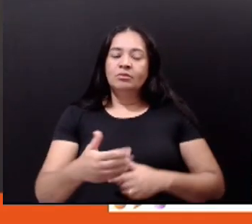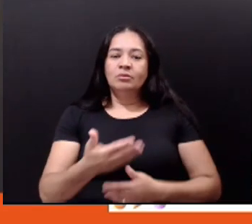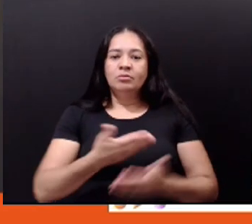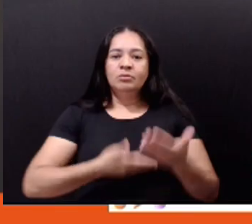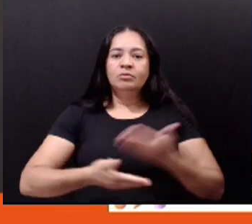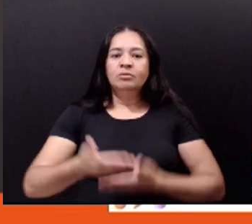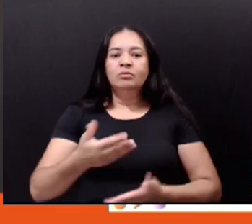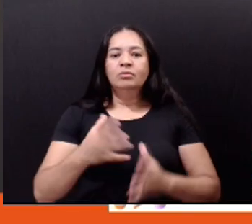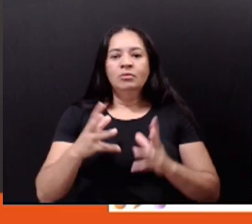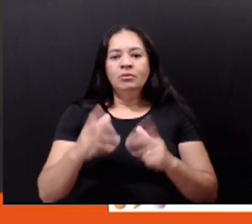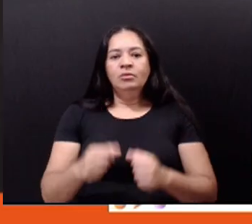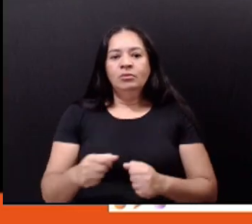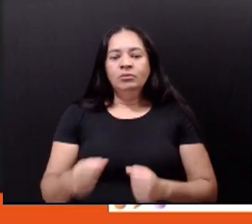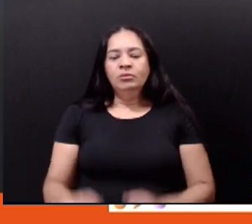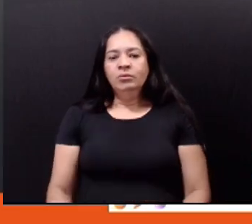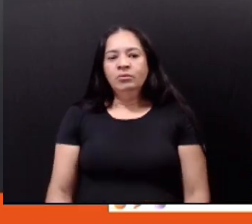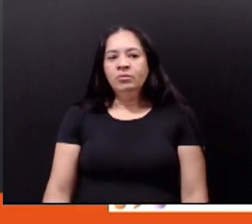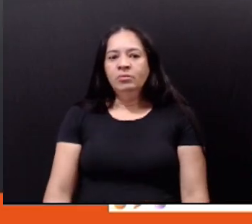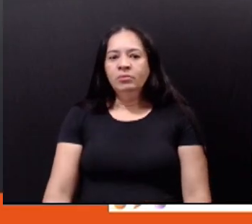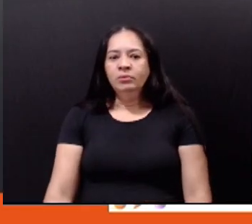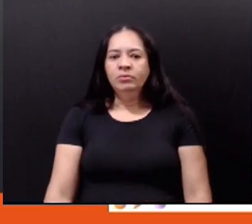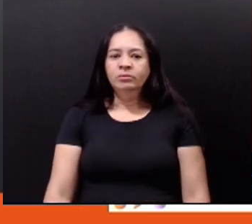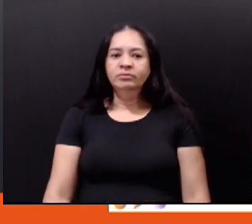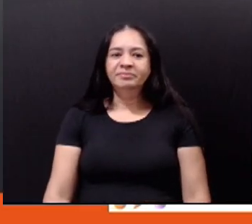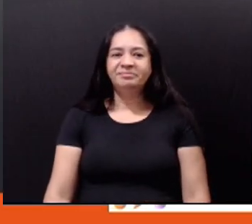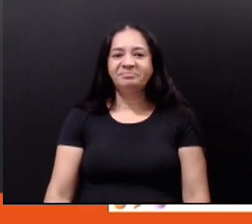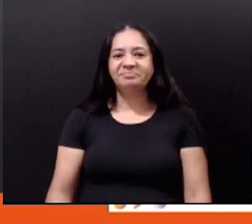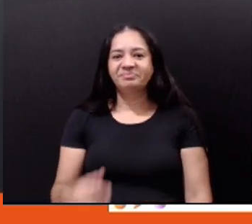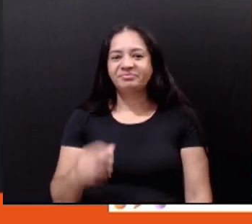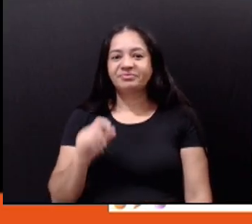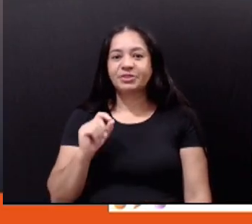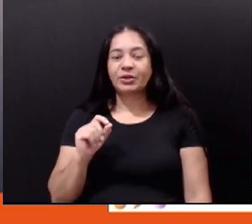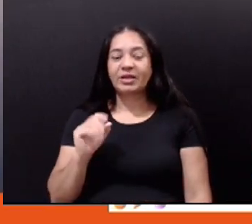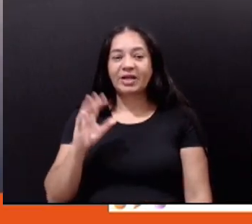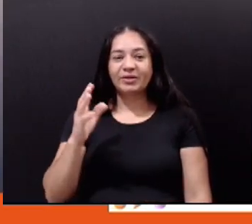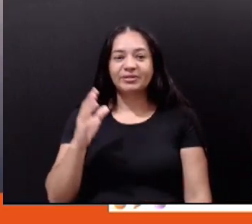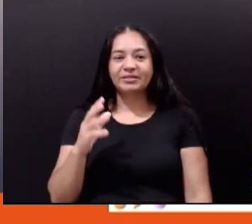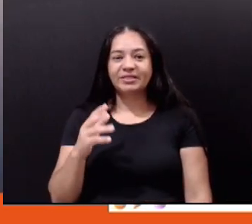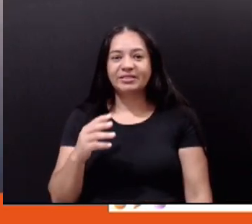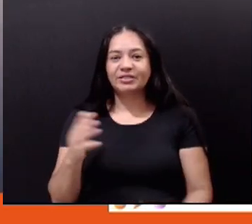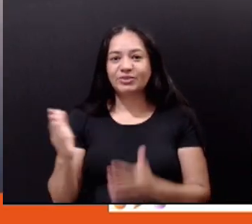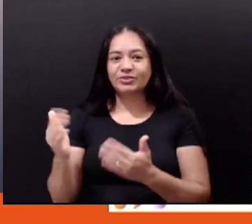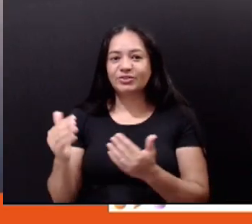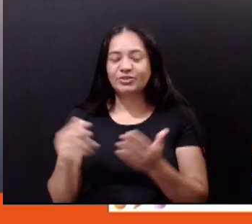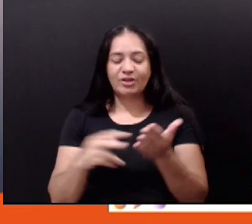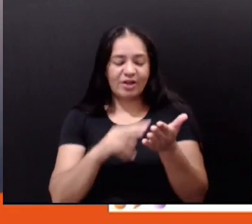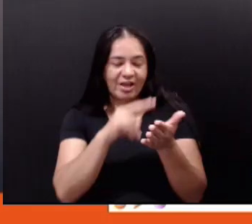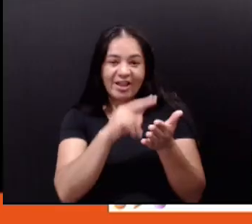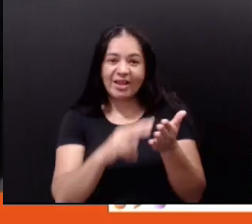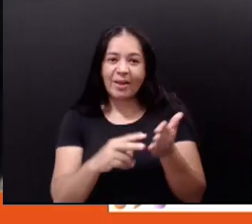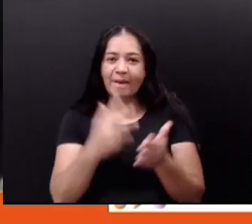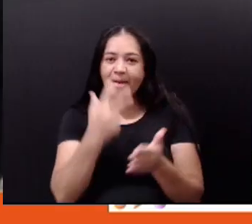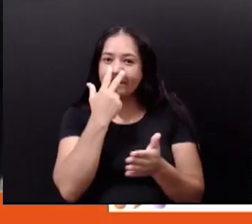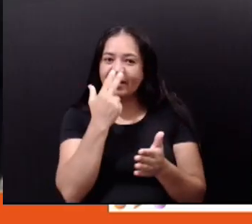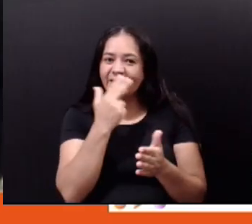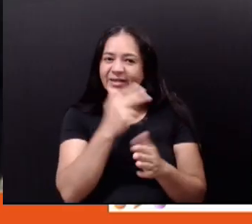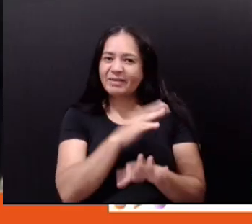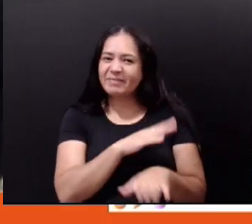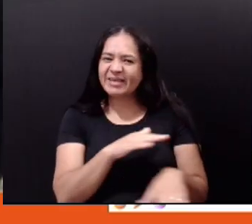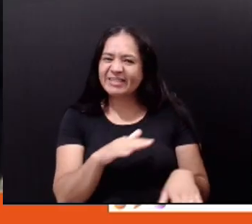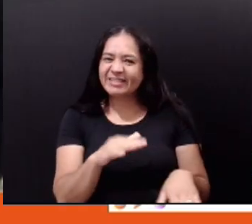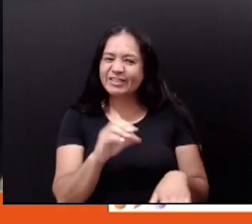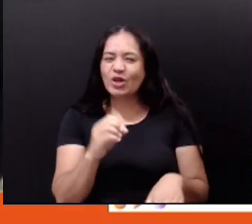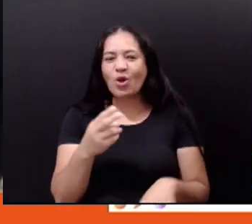aí é engraçado que eles veem essa leitura de que tá mais para criança ou mais para adulto e idoso, né? E aí a